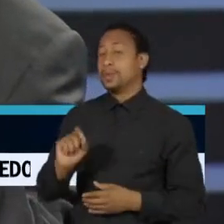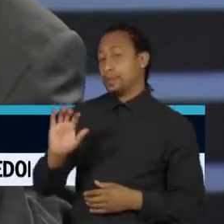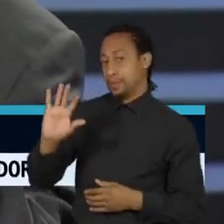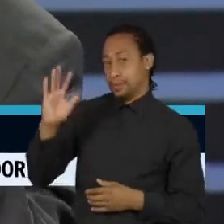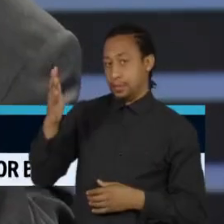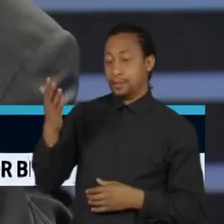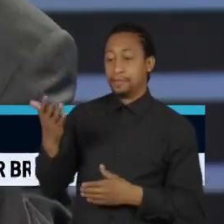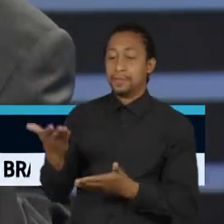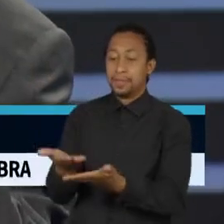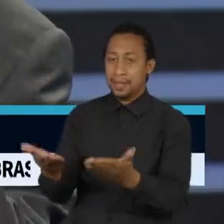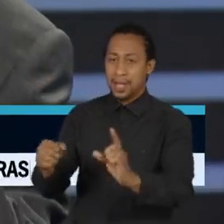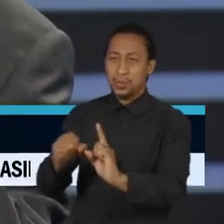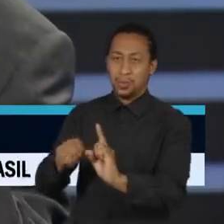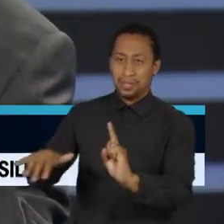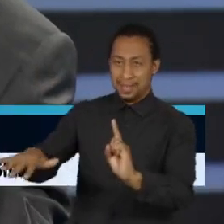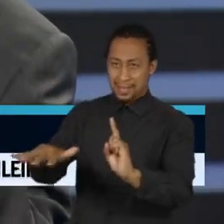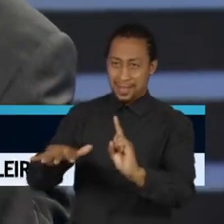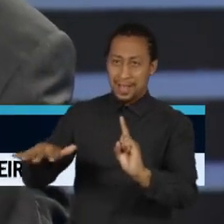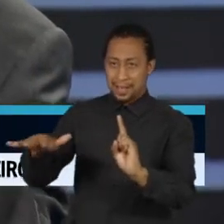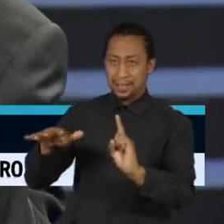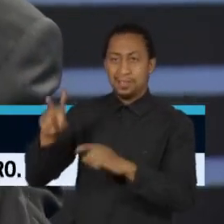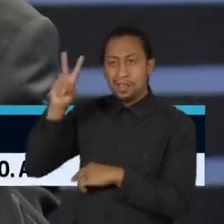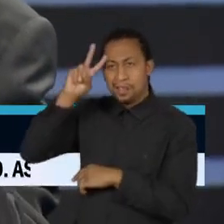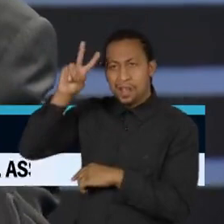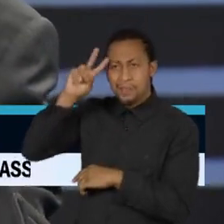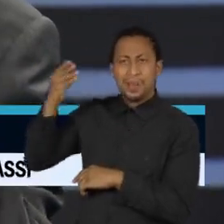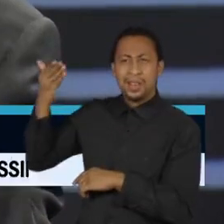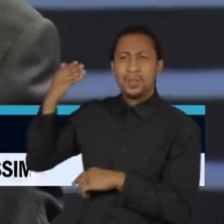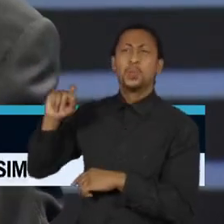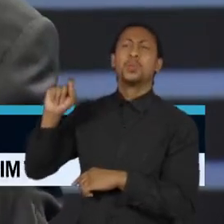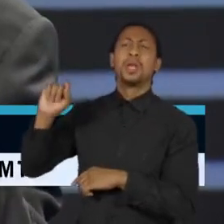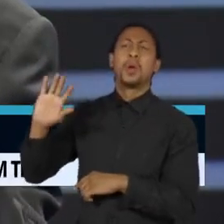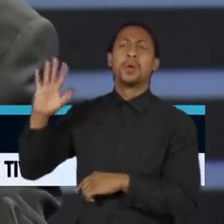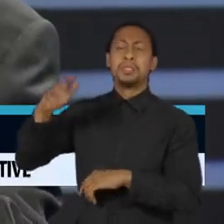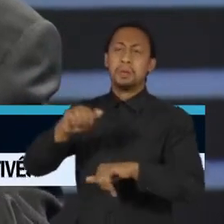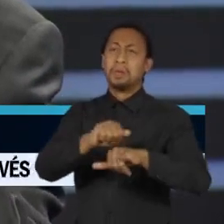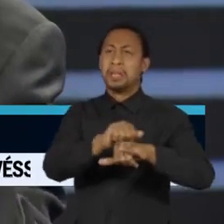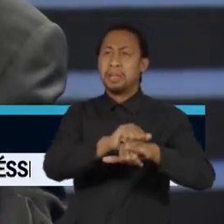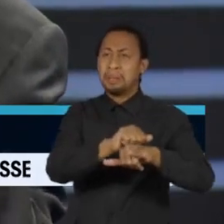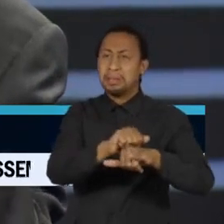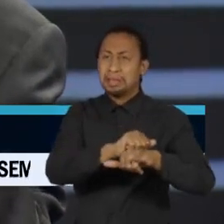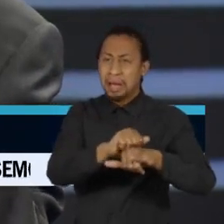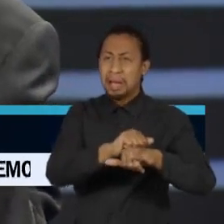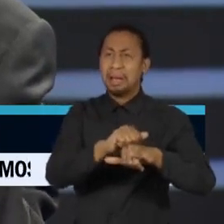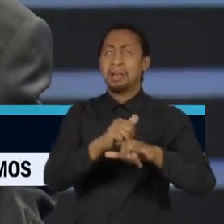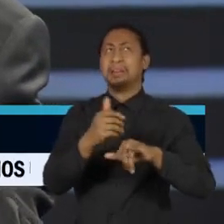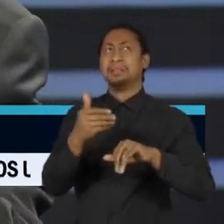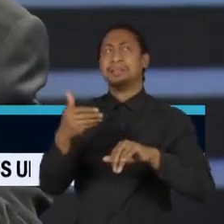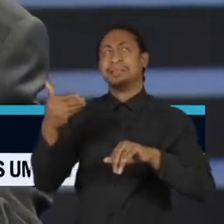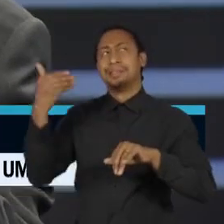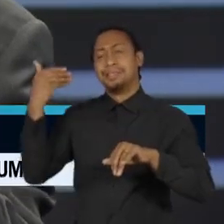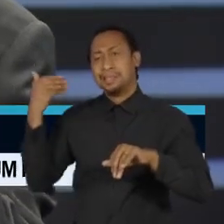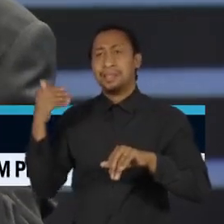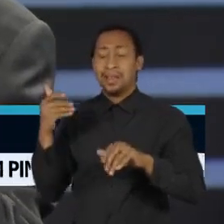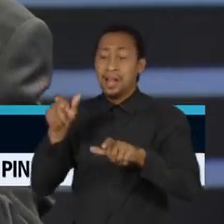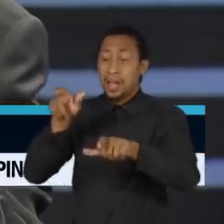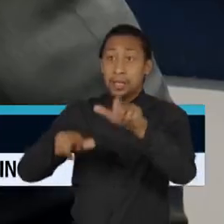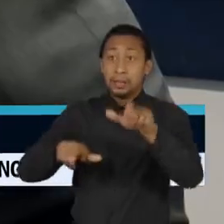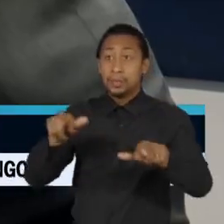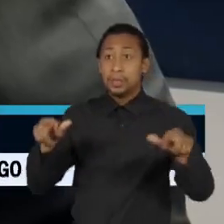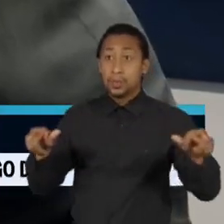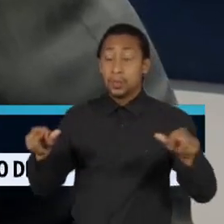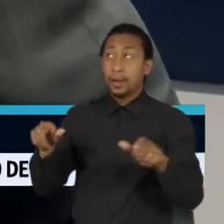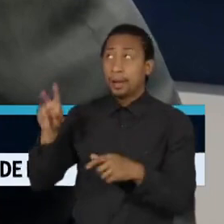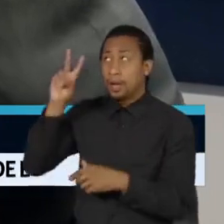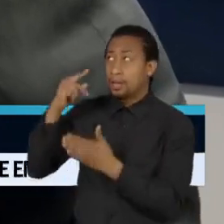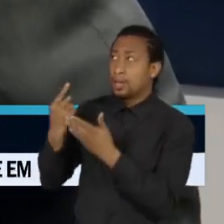social, né, caso da Lava Jato e tal, isso pode fazer com que as pessoas olhem, mas olha